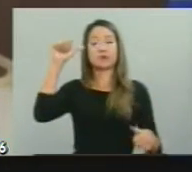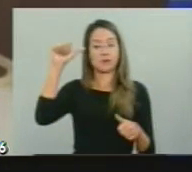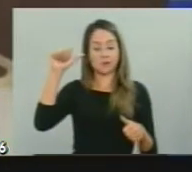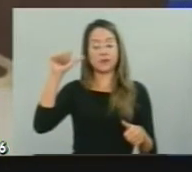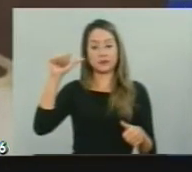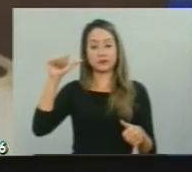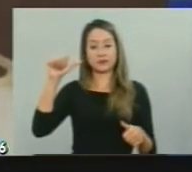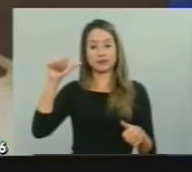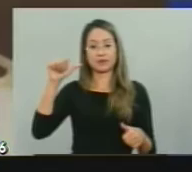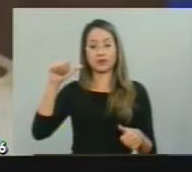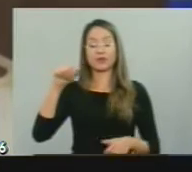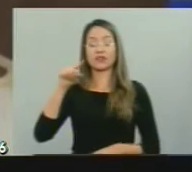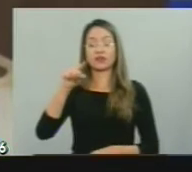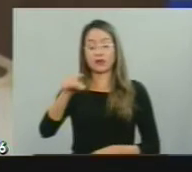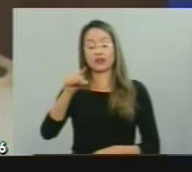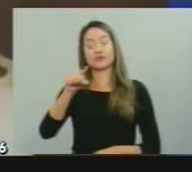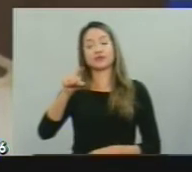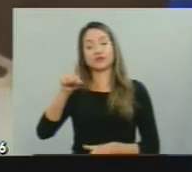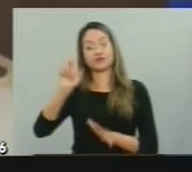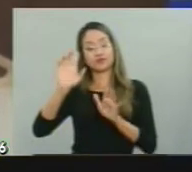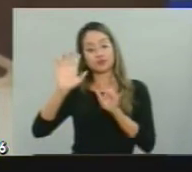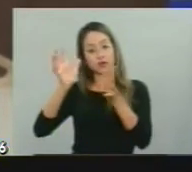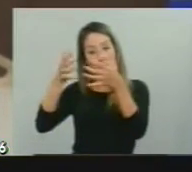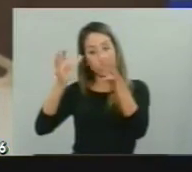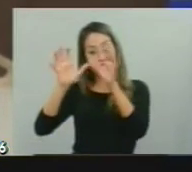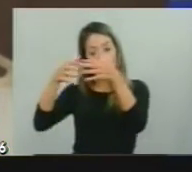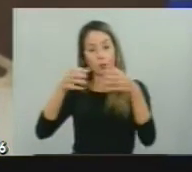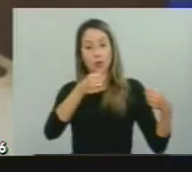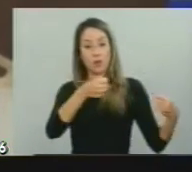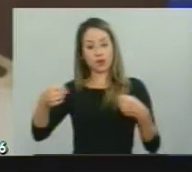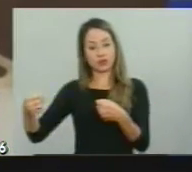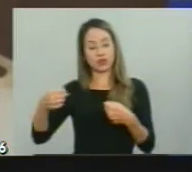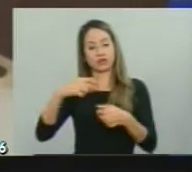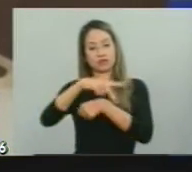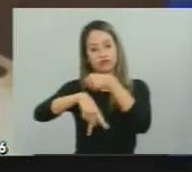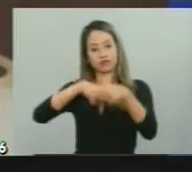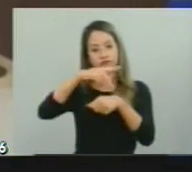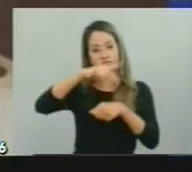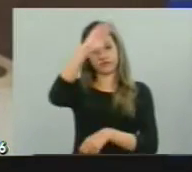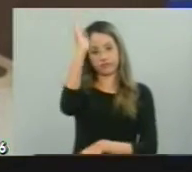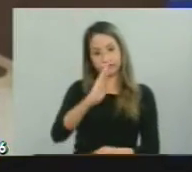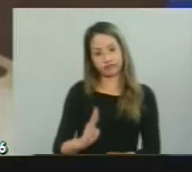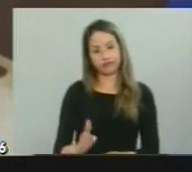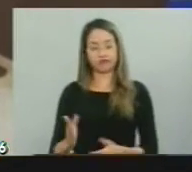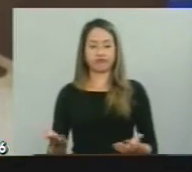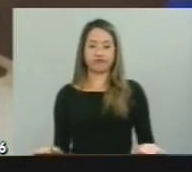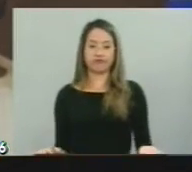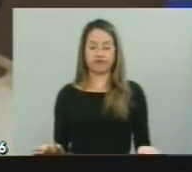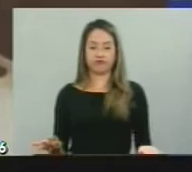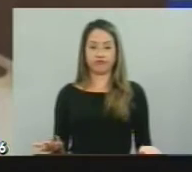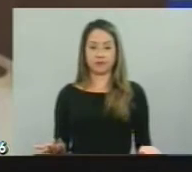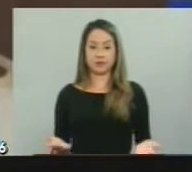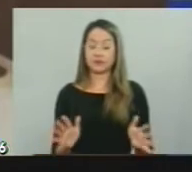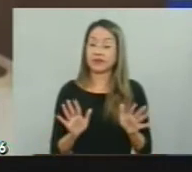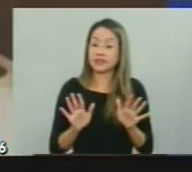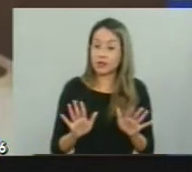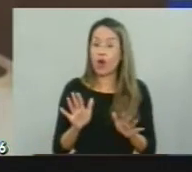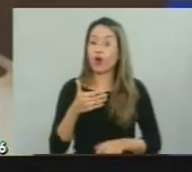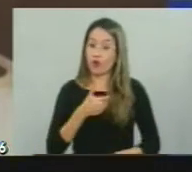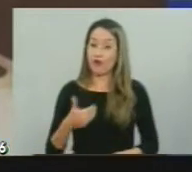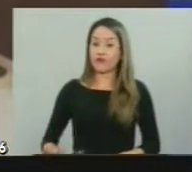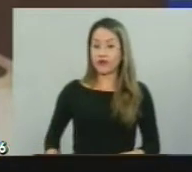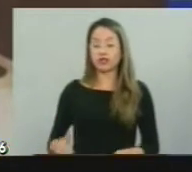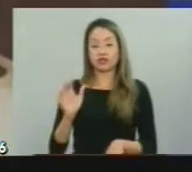no comando do país para manter a rentabilidade da banca financeira e de sujeitos econômicos, o governo do